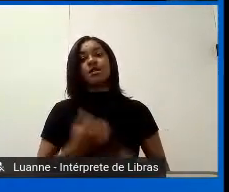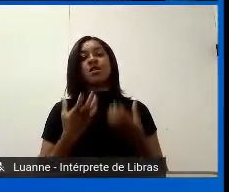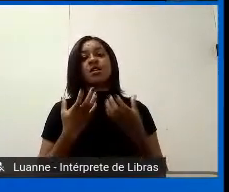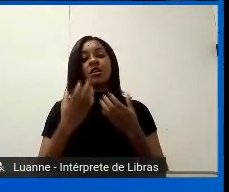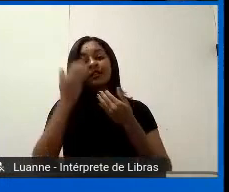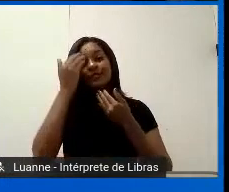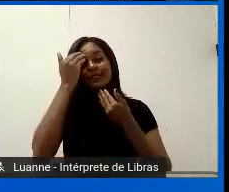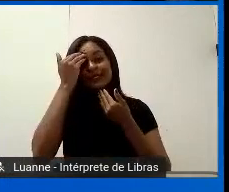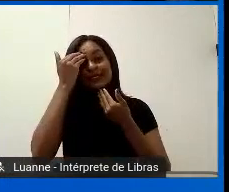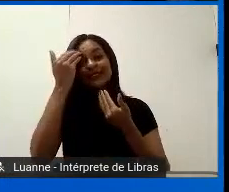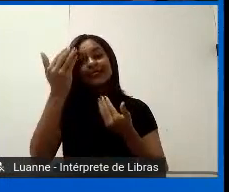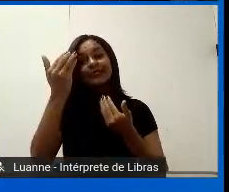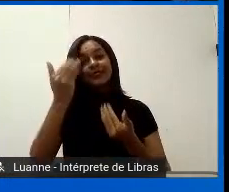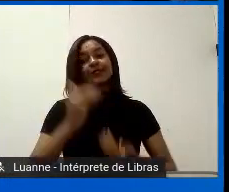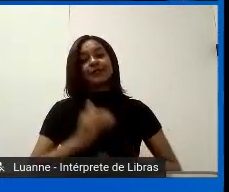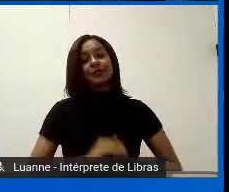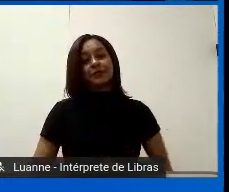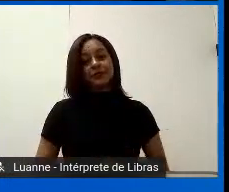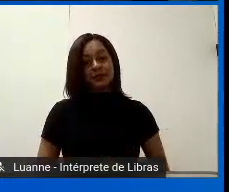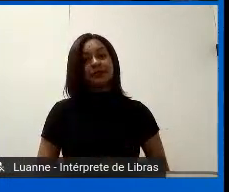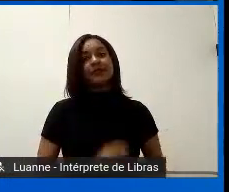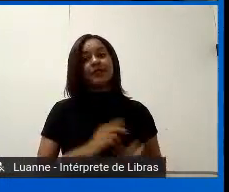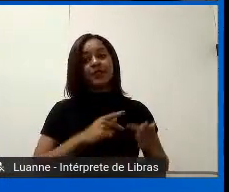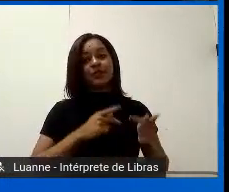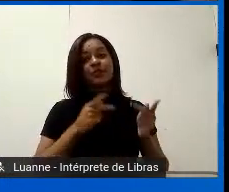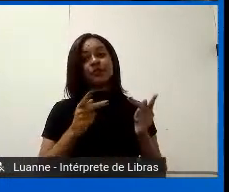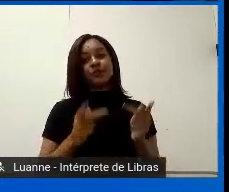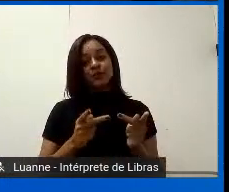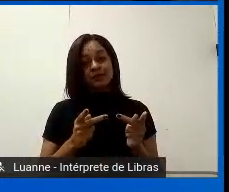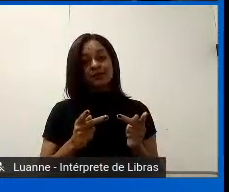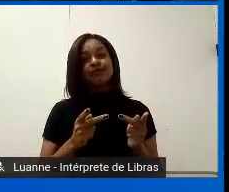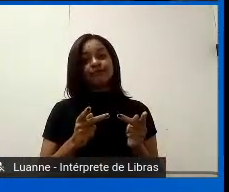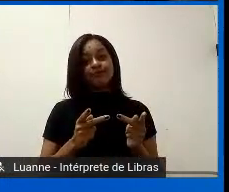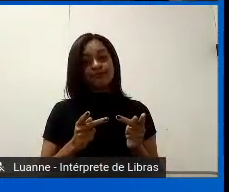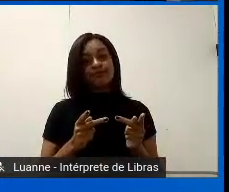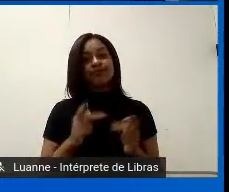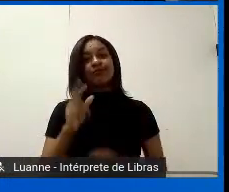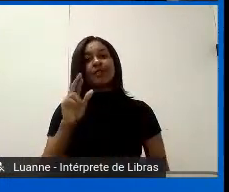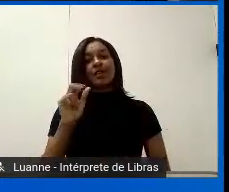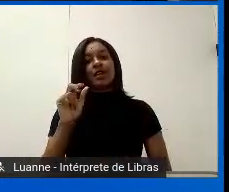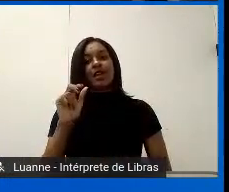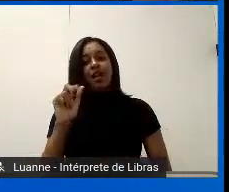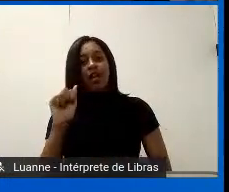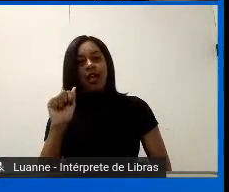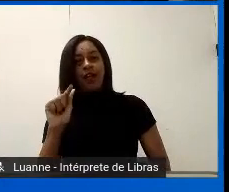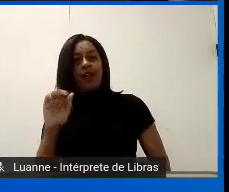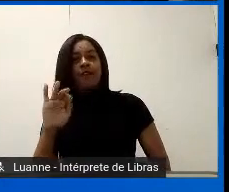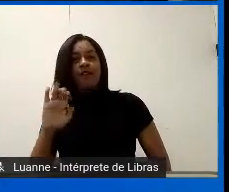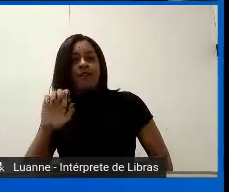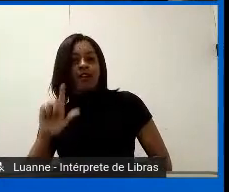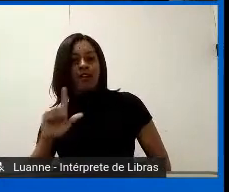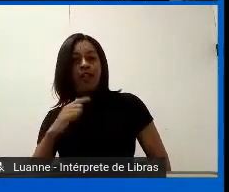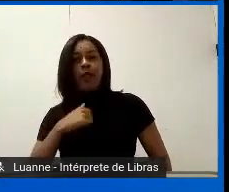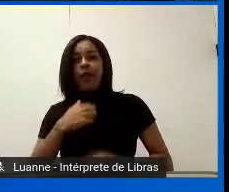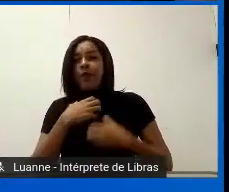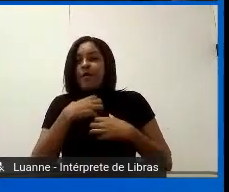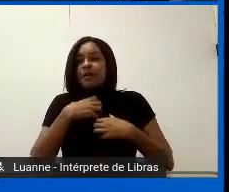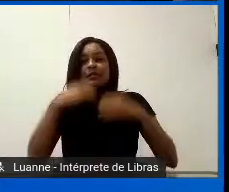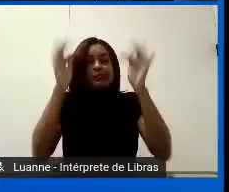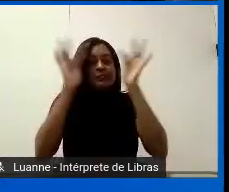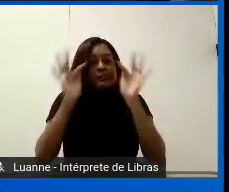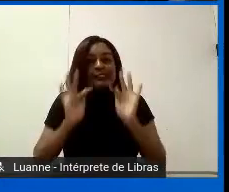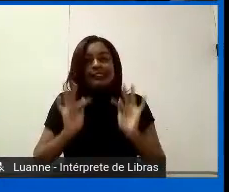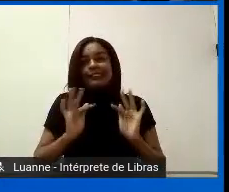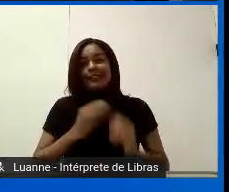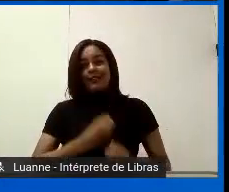o convite da hermânia e do Rafael me sinto Felizardo de poder estar aqui participando dessa mesa enfim